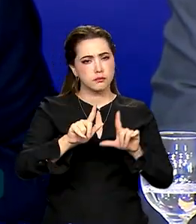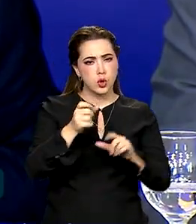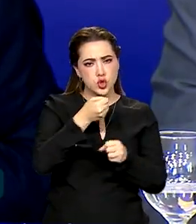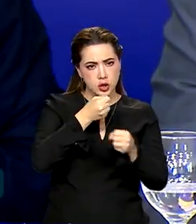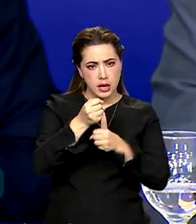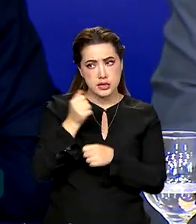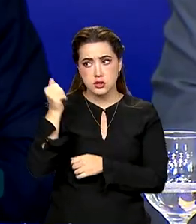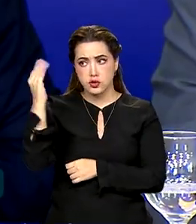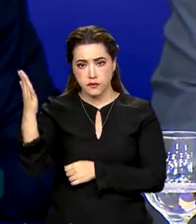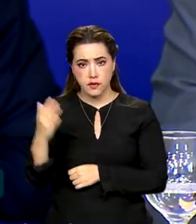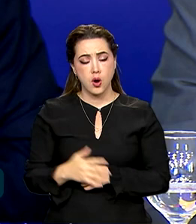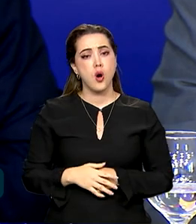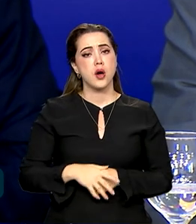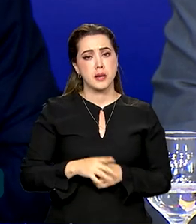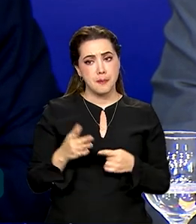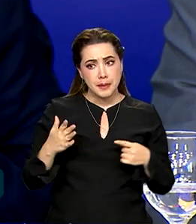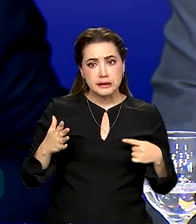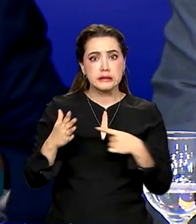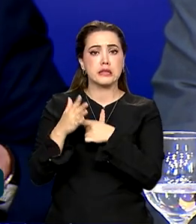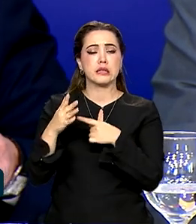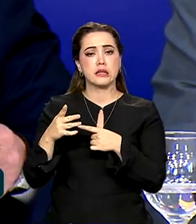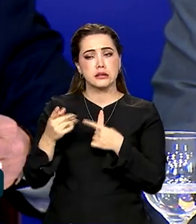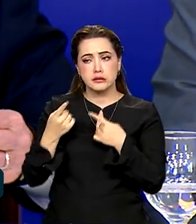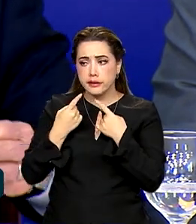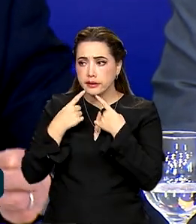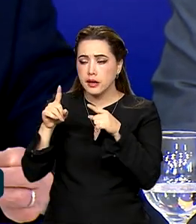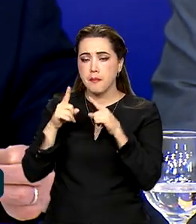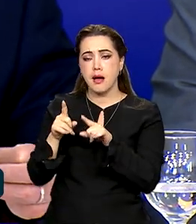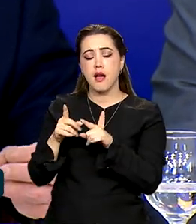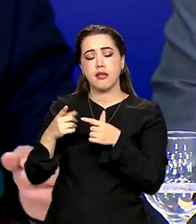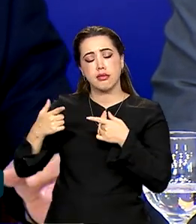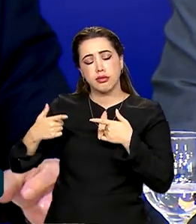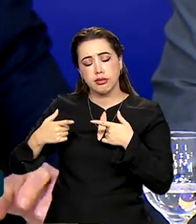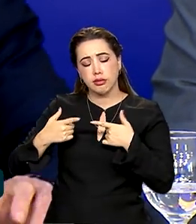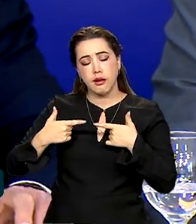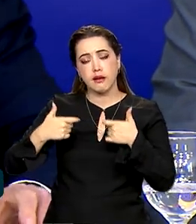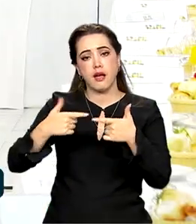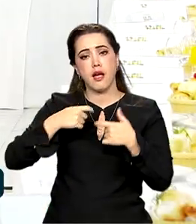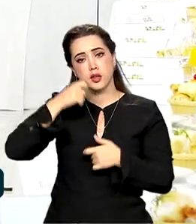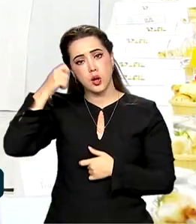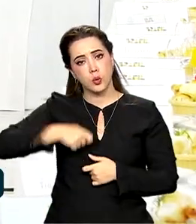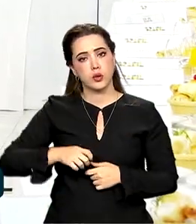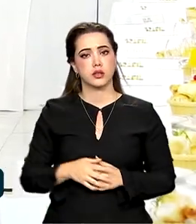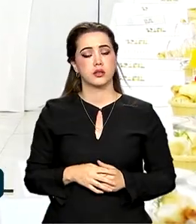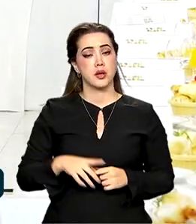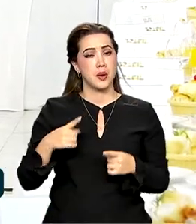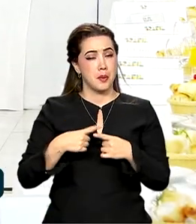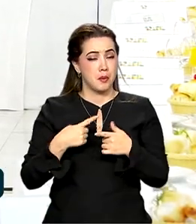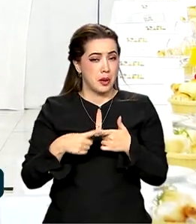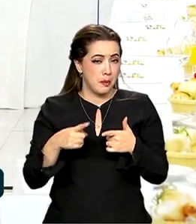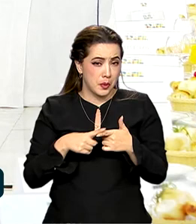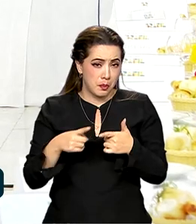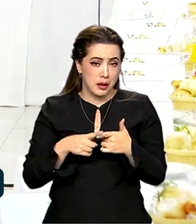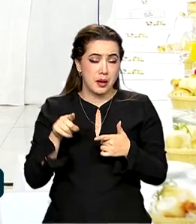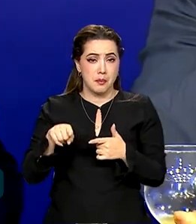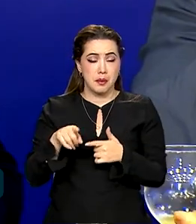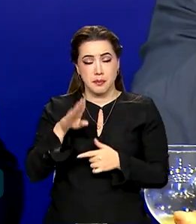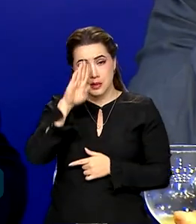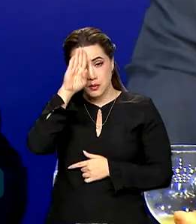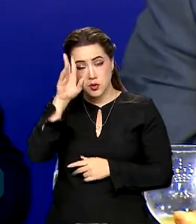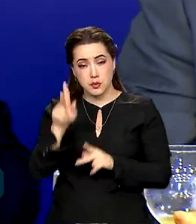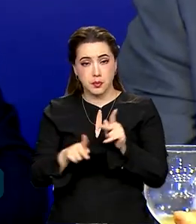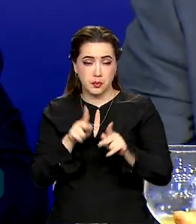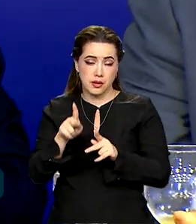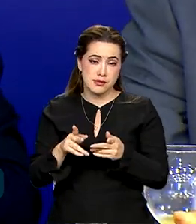todos os envolvidos na guerra da Ucrânia. Lula afirmou que a guerra prejudica, em especial, as populações socialmente vulneráveis.